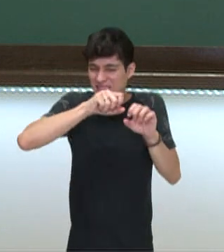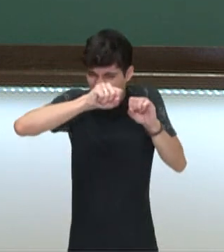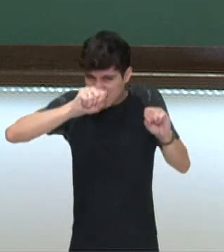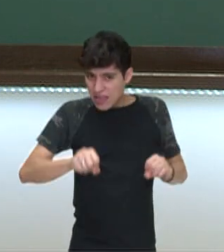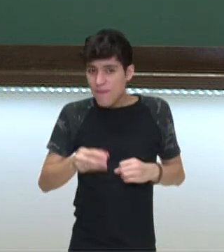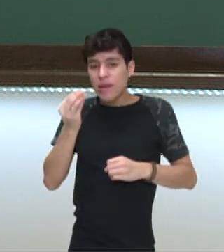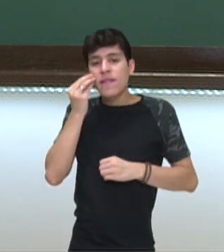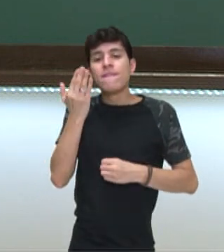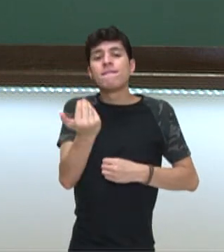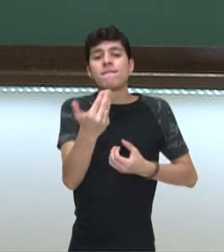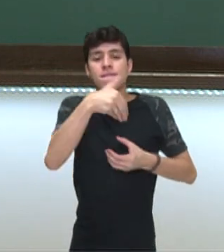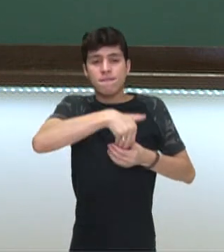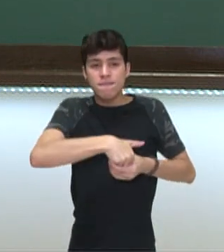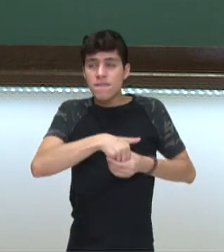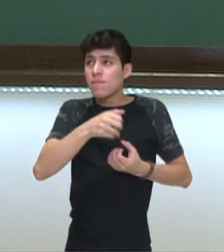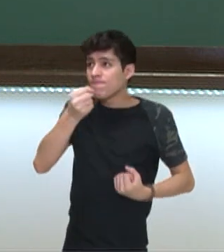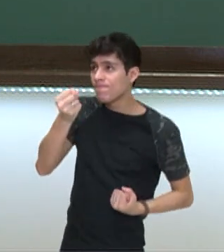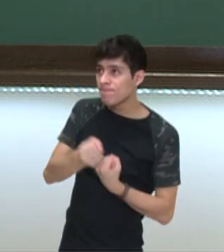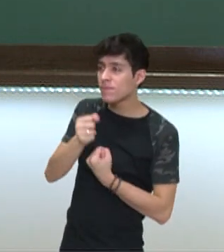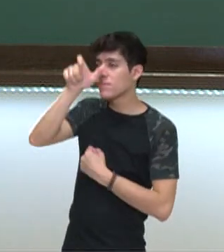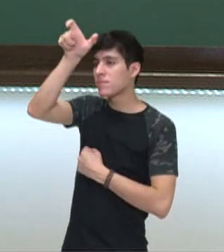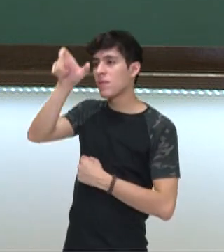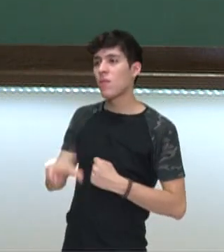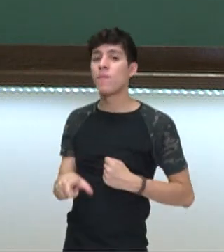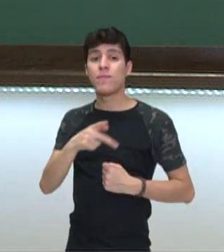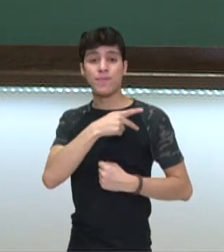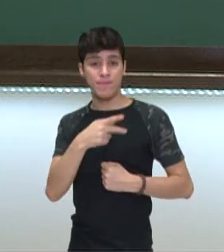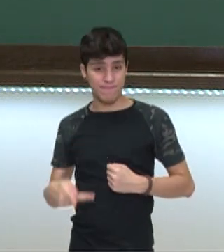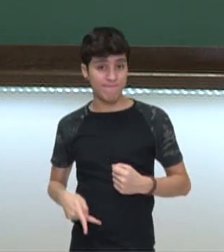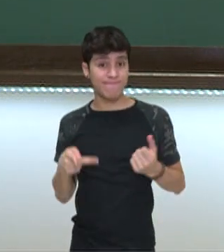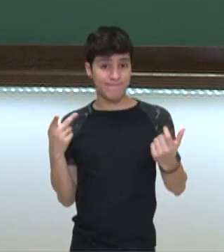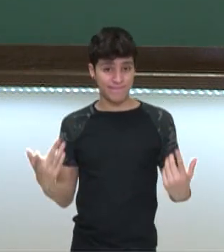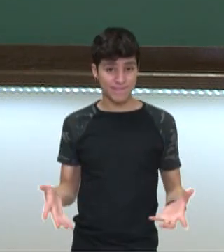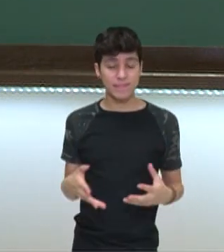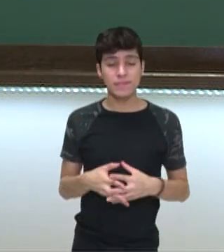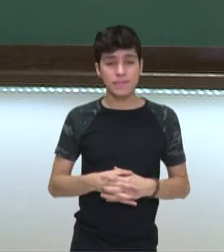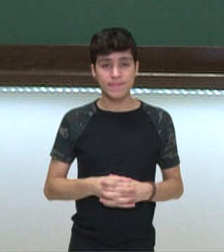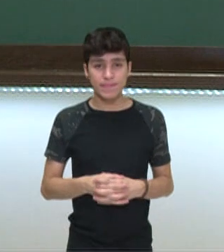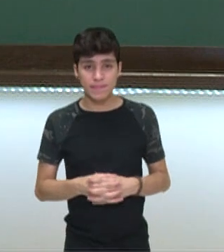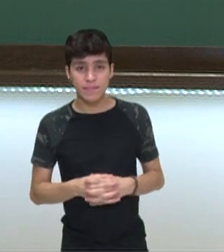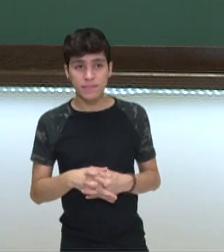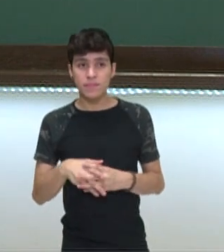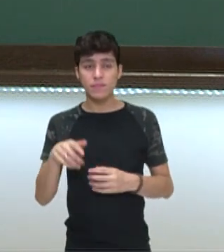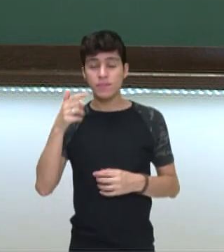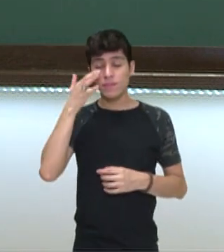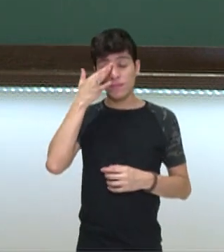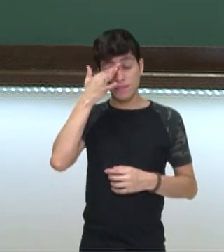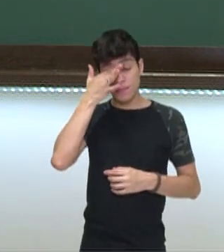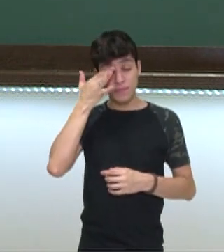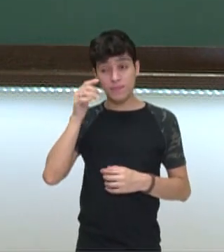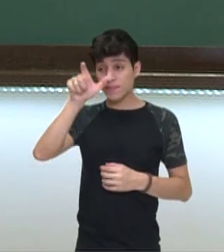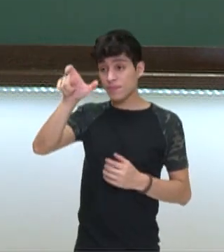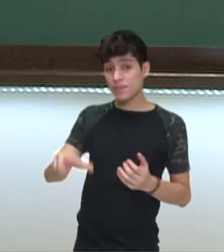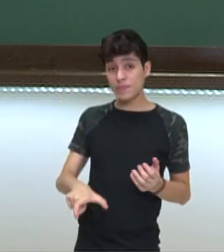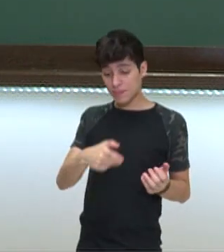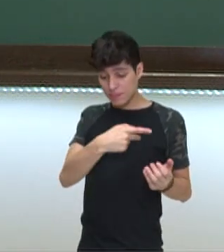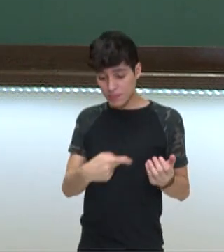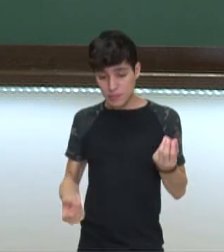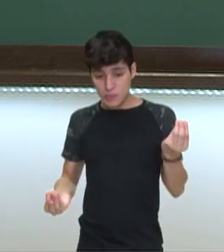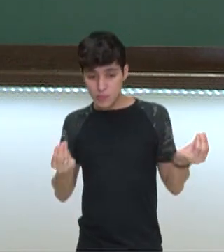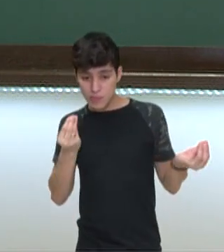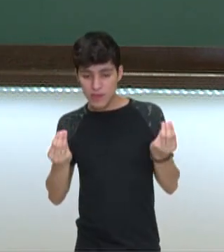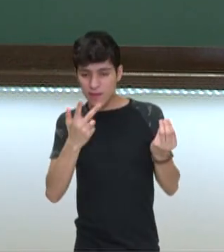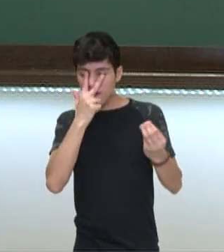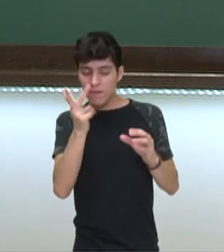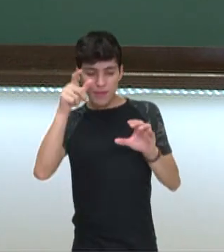para tentar conseguir votos para eleger o governo federal então o governo federal ele